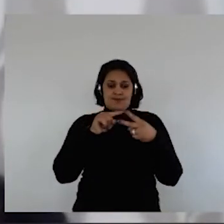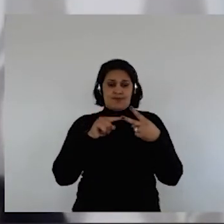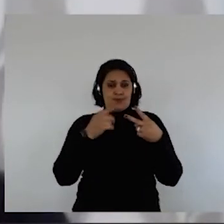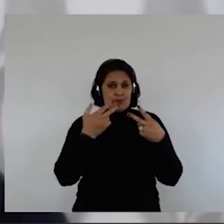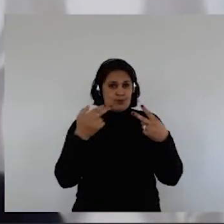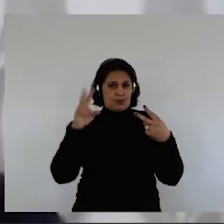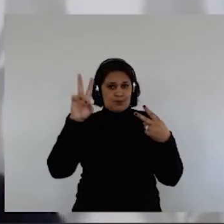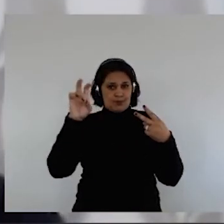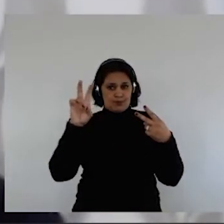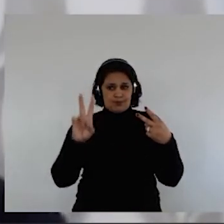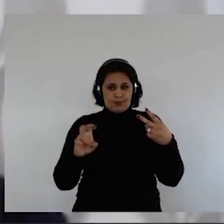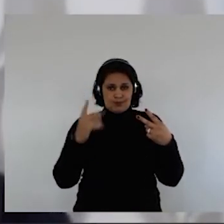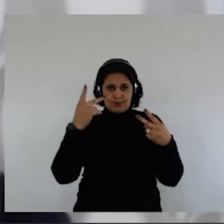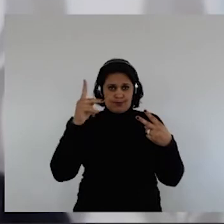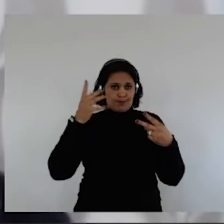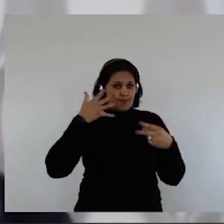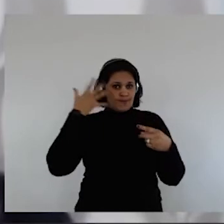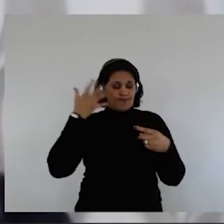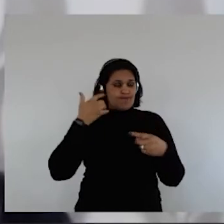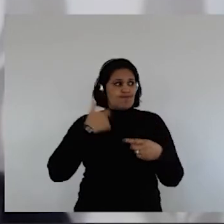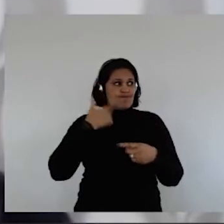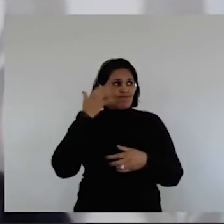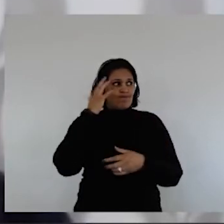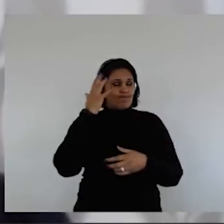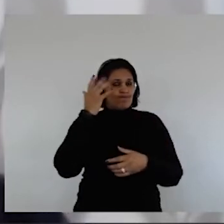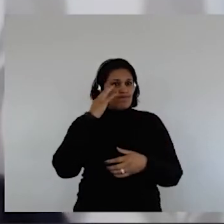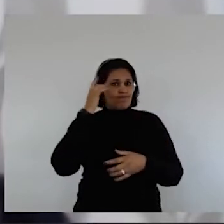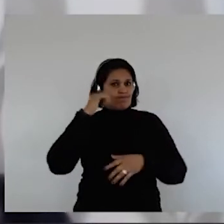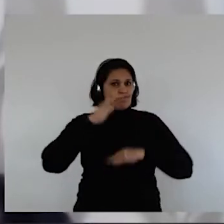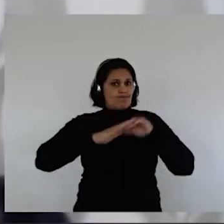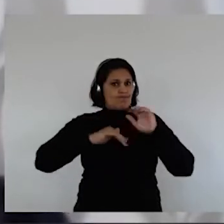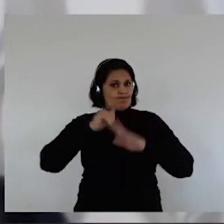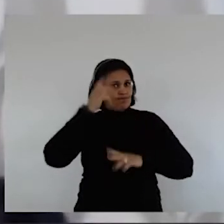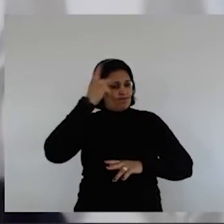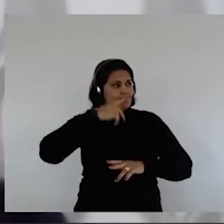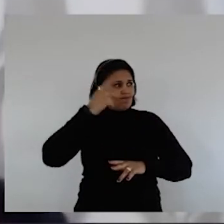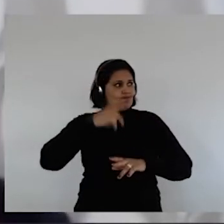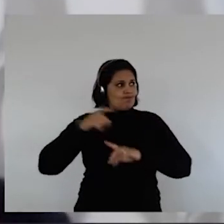fez refletir, que foi sobre a autonomia do